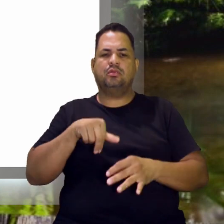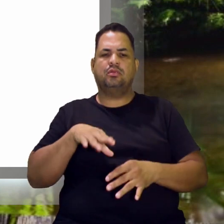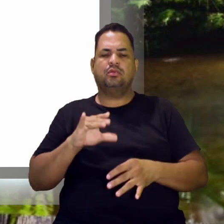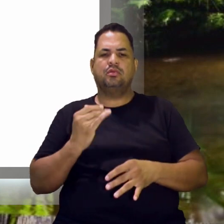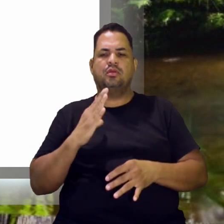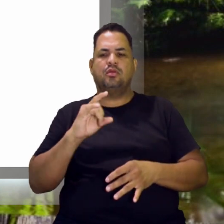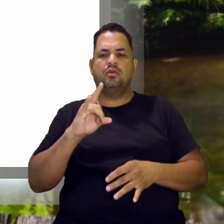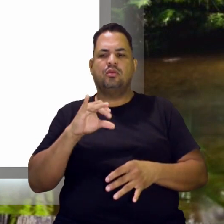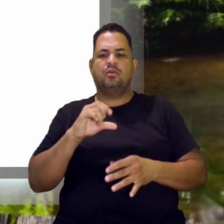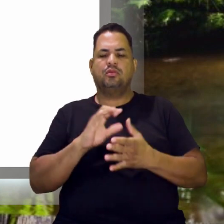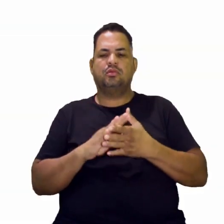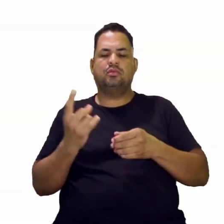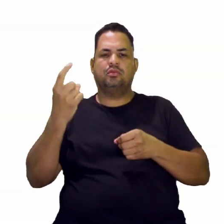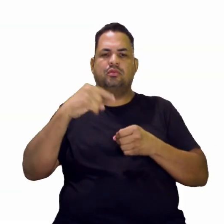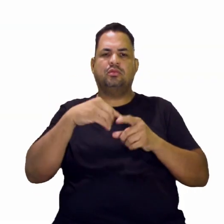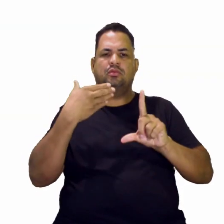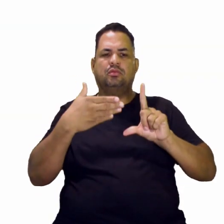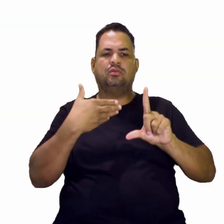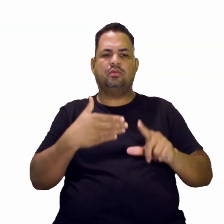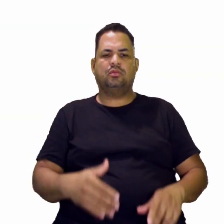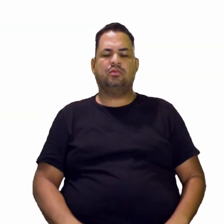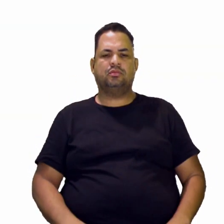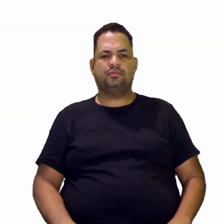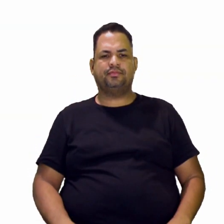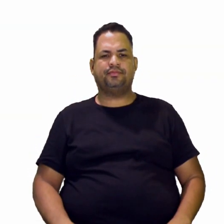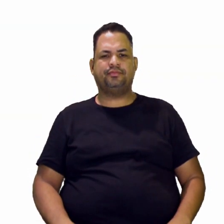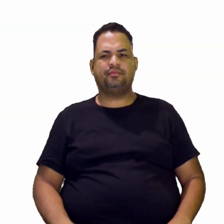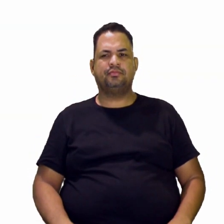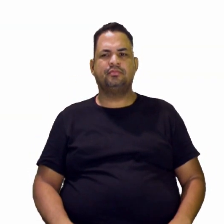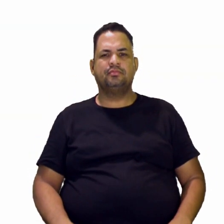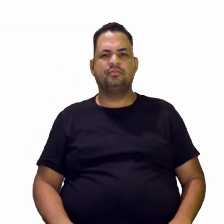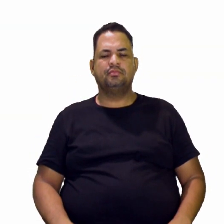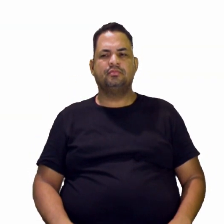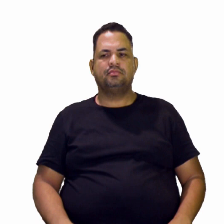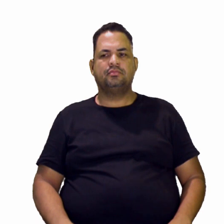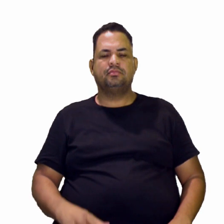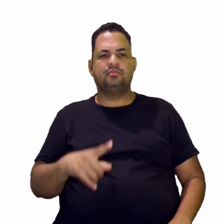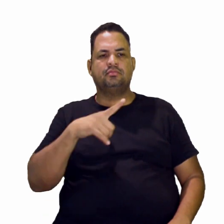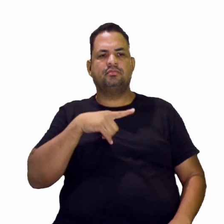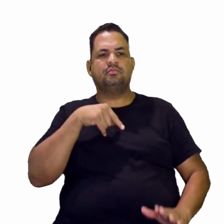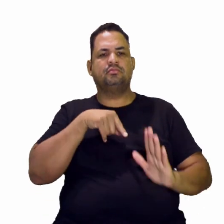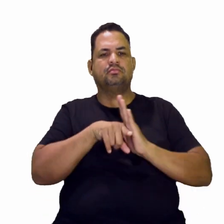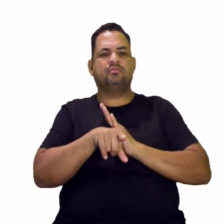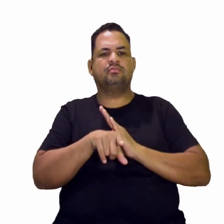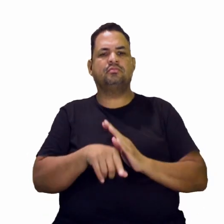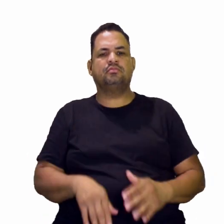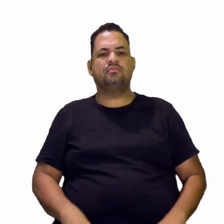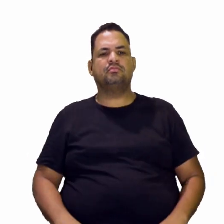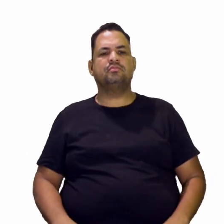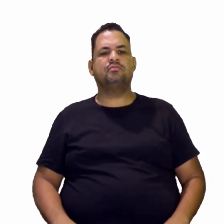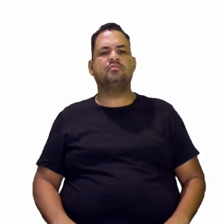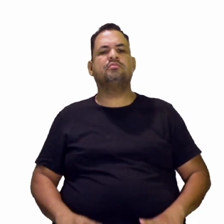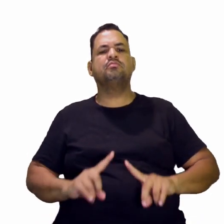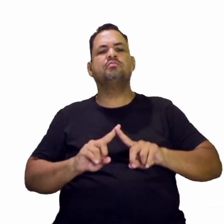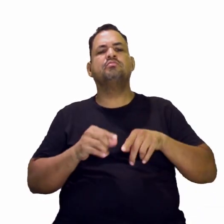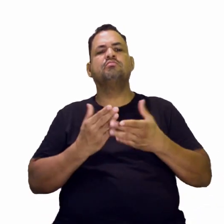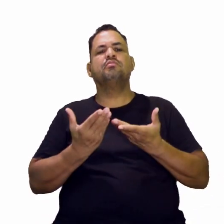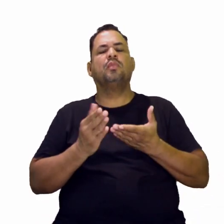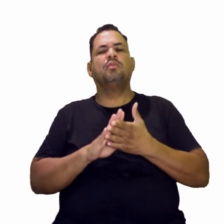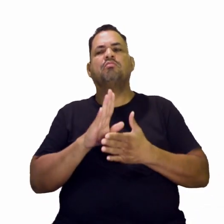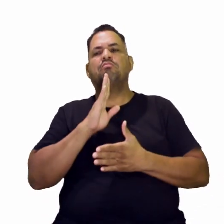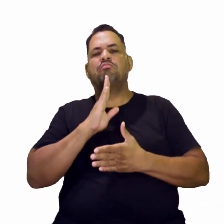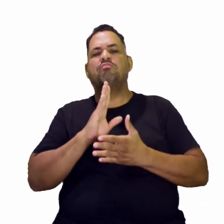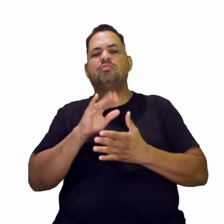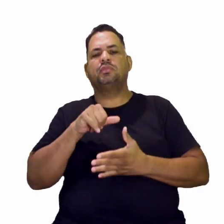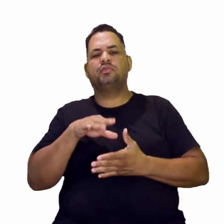tá bom? Voltando lá para a tela, então a gente tem aí uma perguntinha, né? Você sabe como se